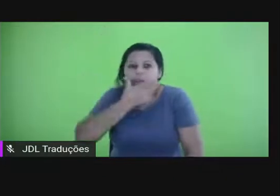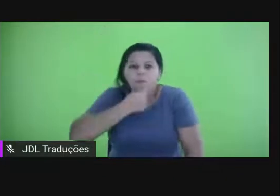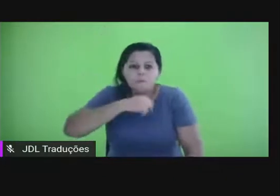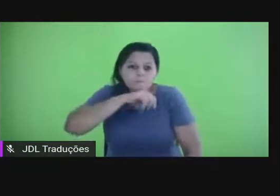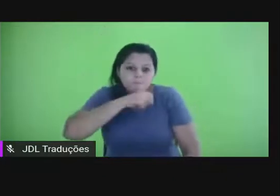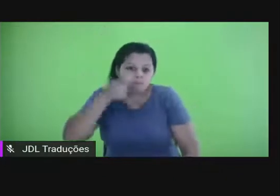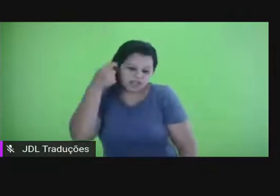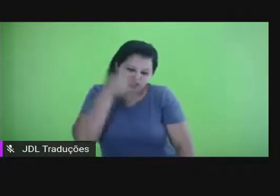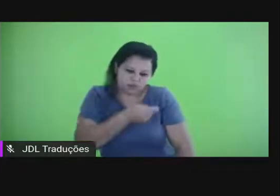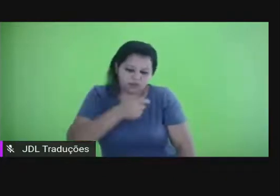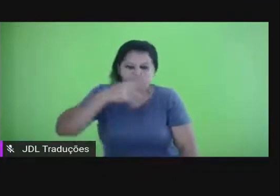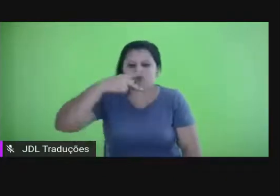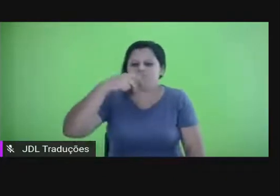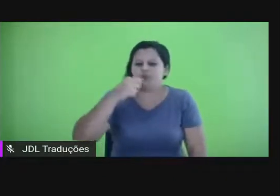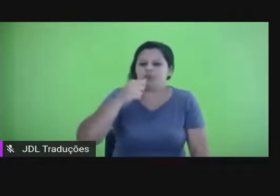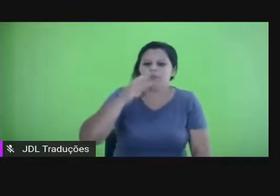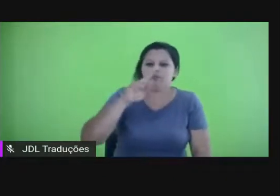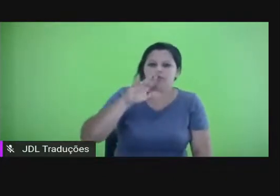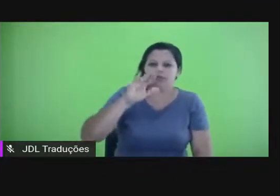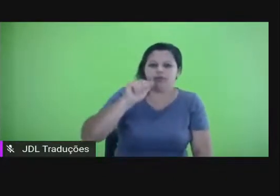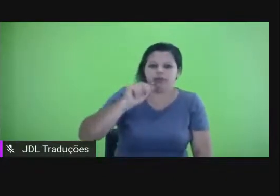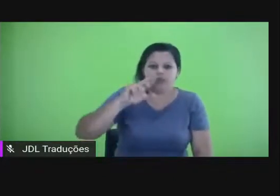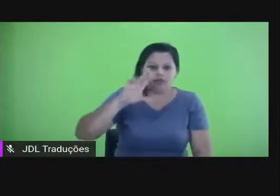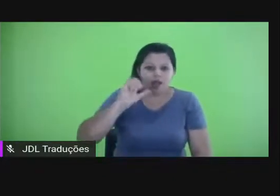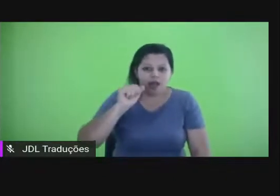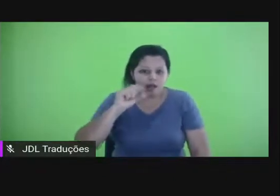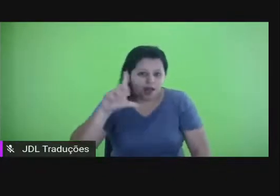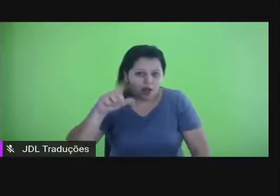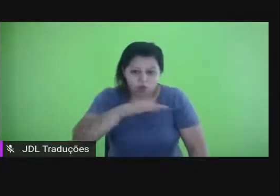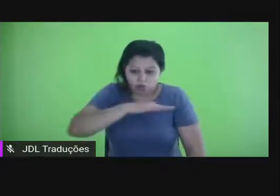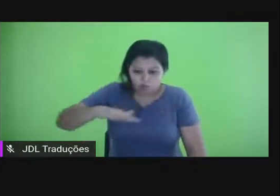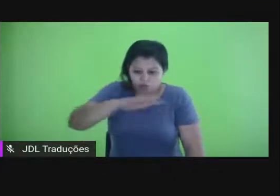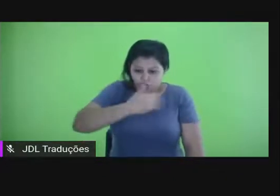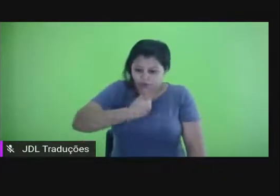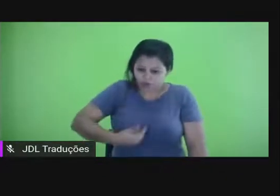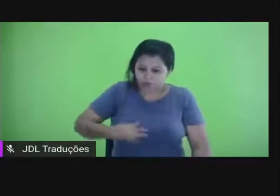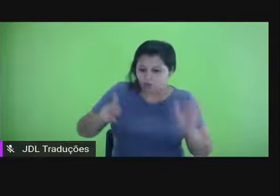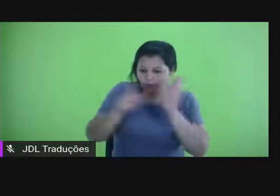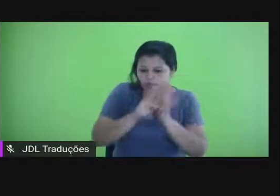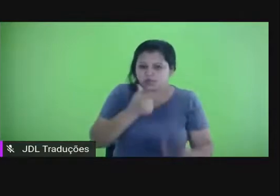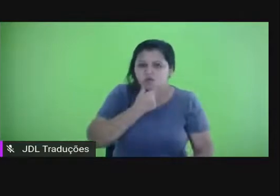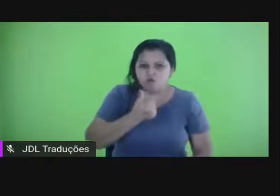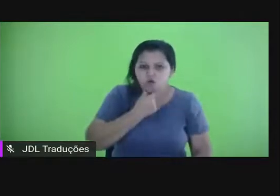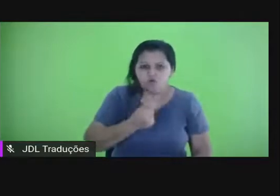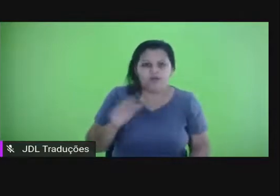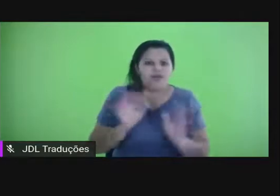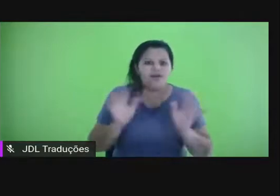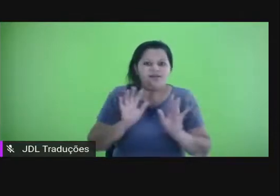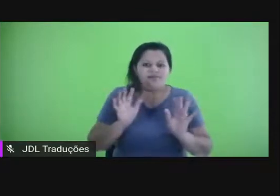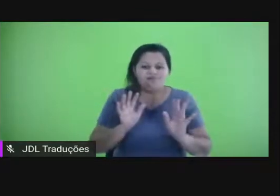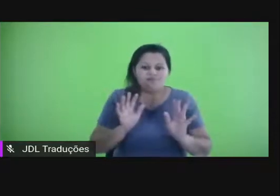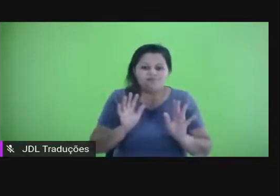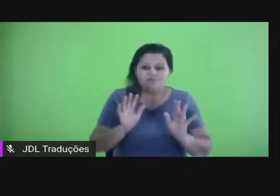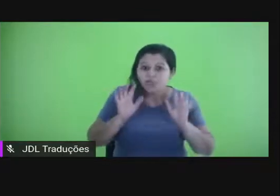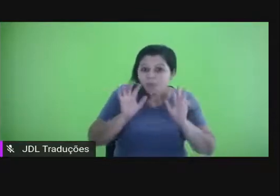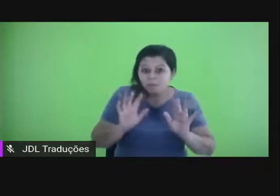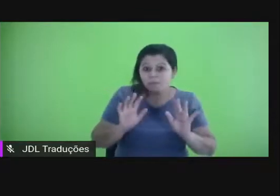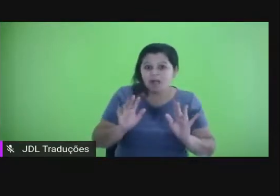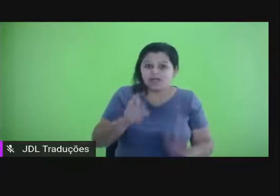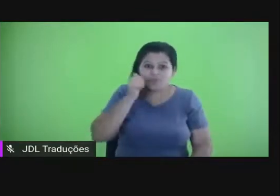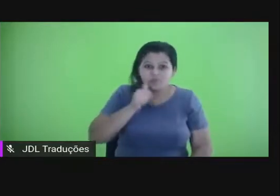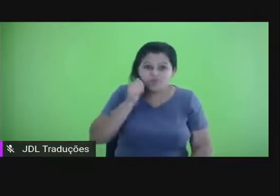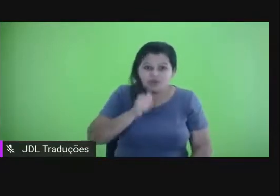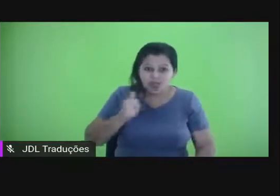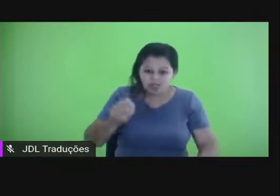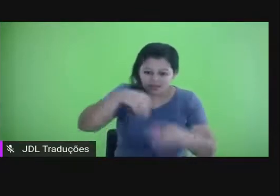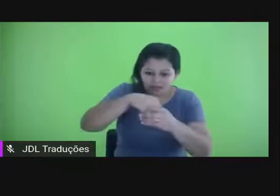ele pertence aos homens. A mulher na cidade ela é um corpo estranho à medida em que ela... infelizmente, ainda